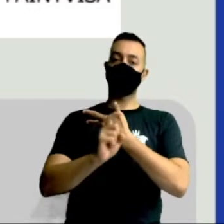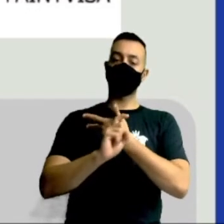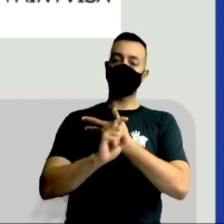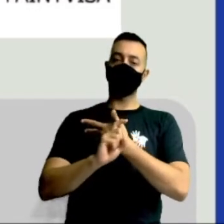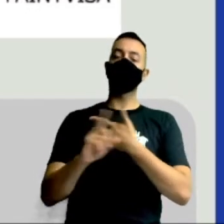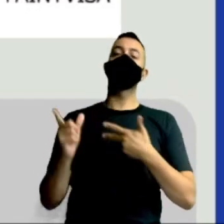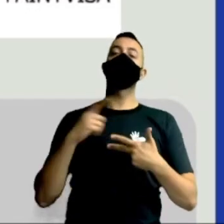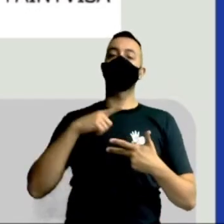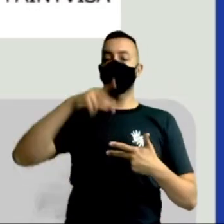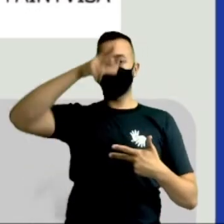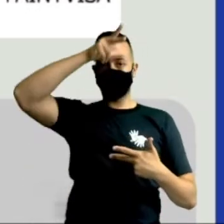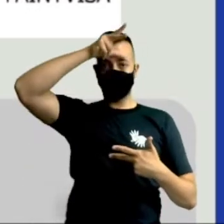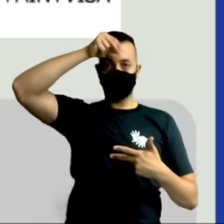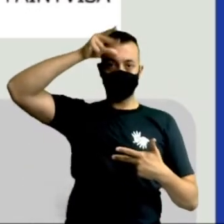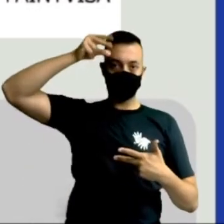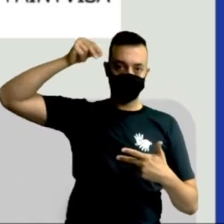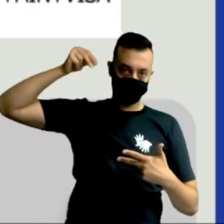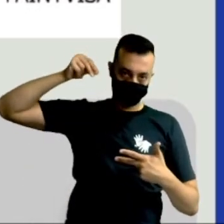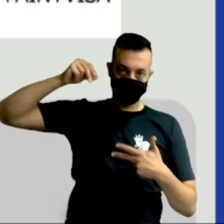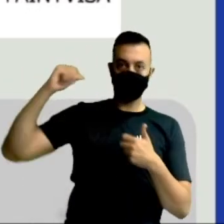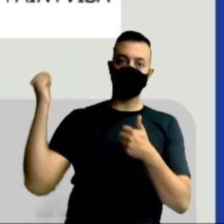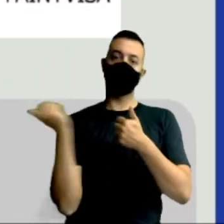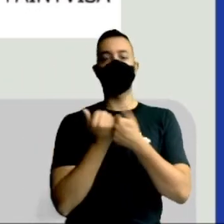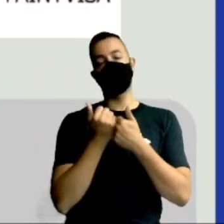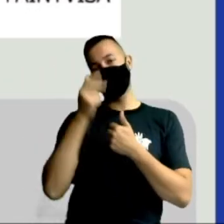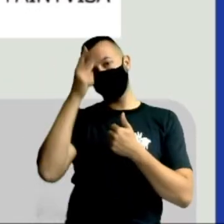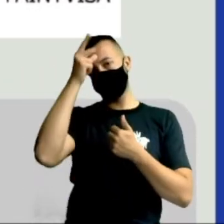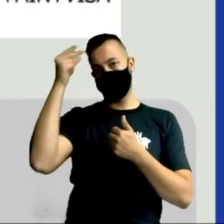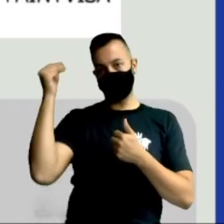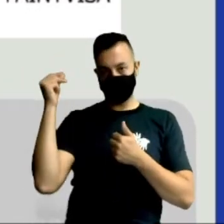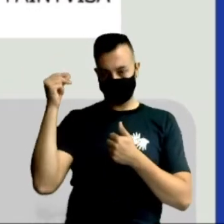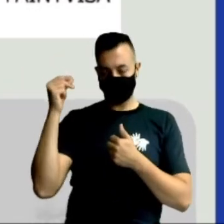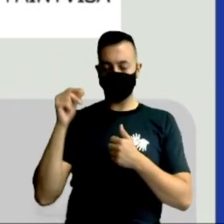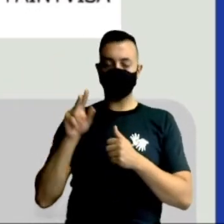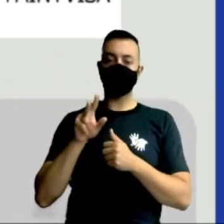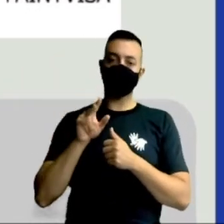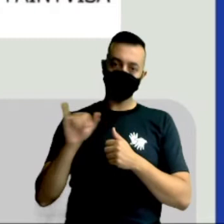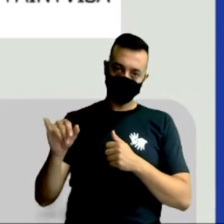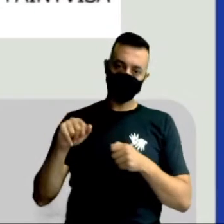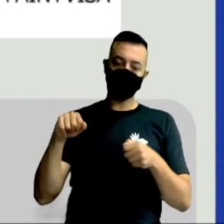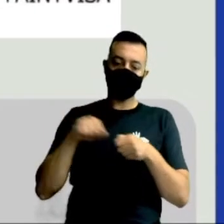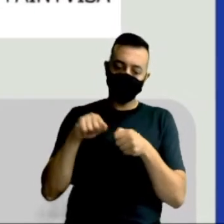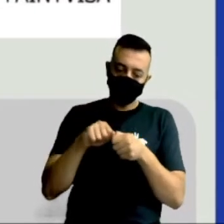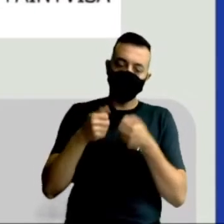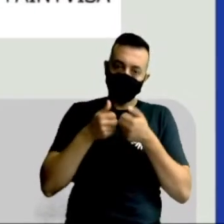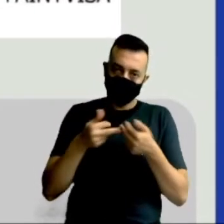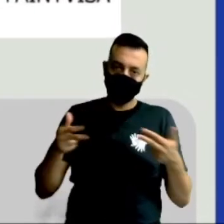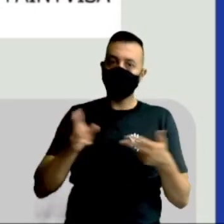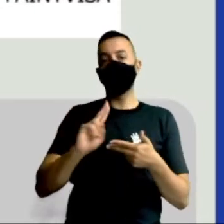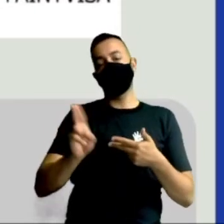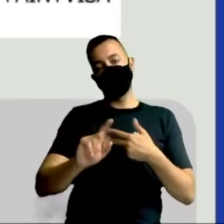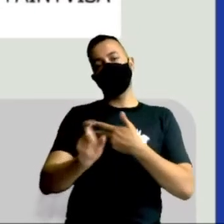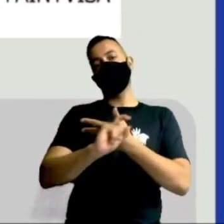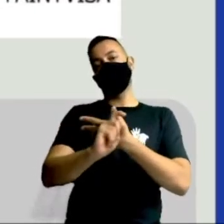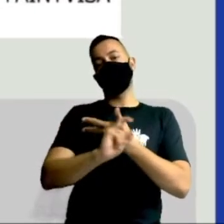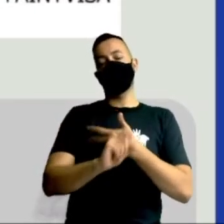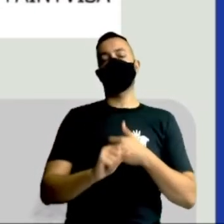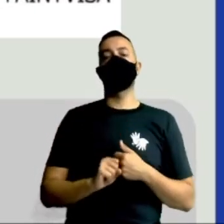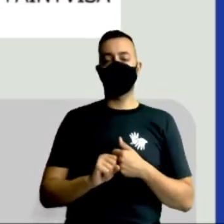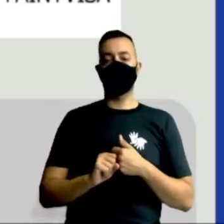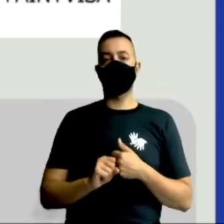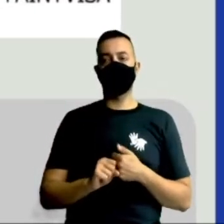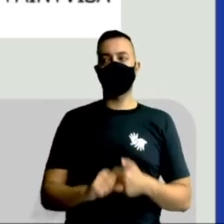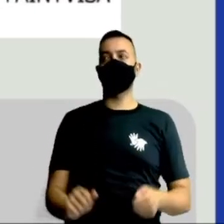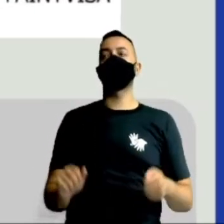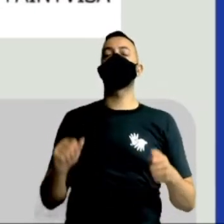exercido por um prefeito e um vice-prefeito. Ele vai executar as coisas, por isso que leva esse nome, tá bem?